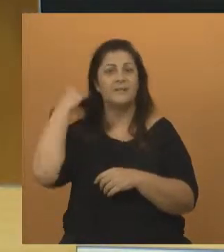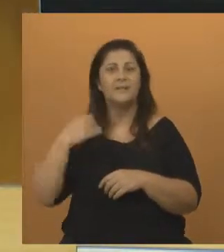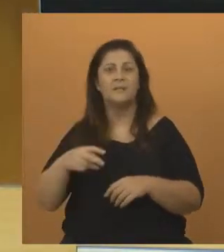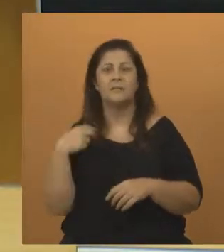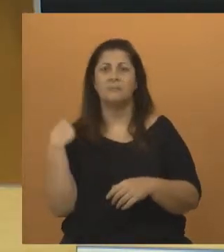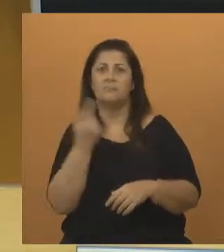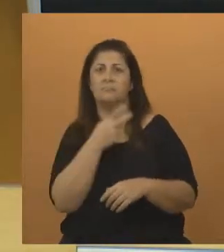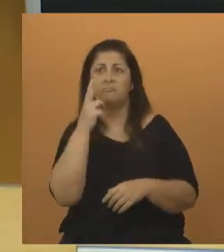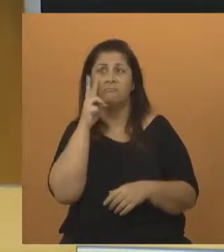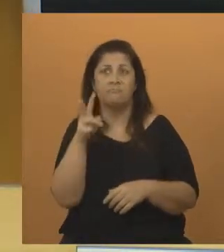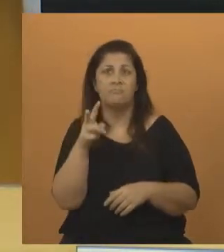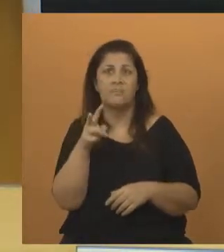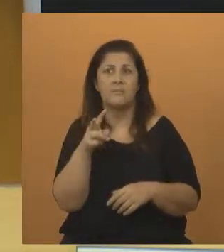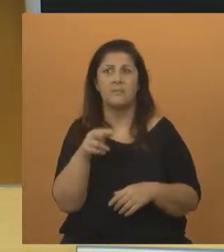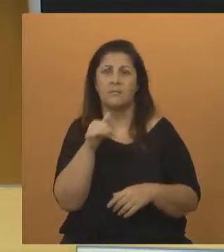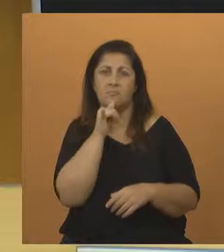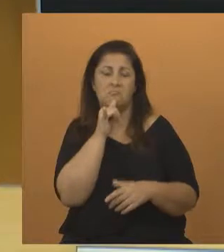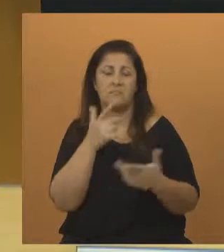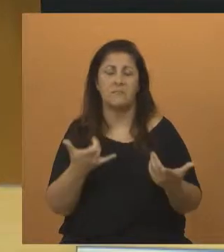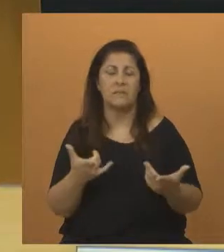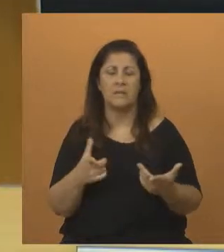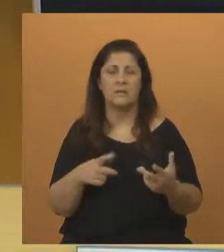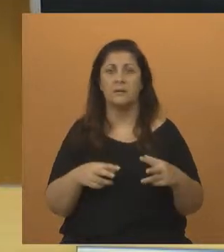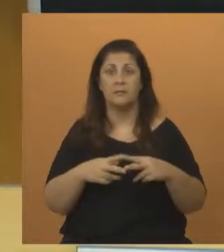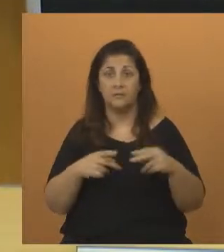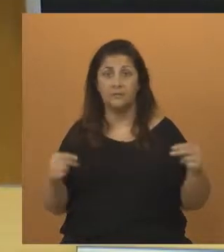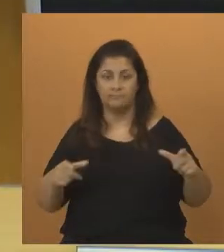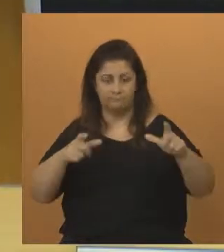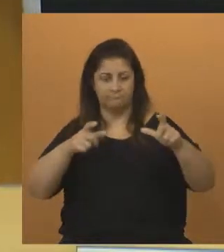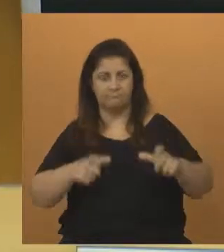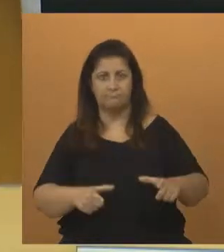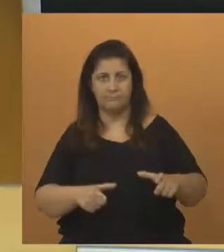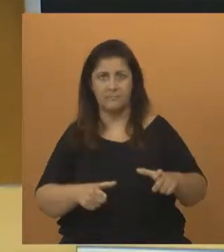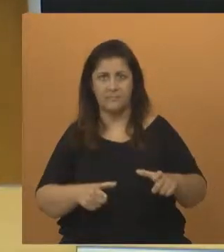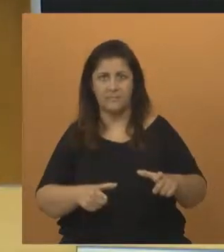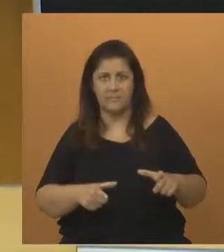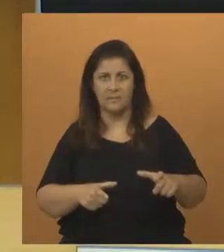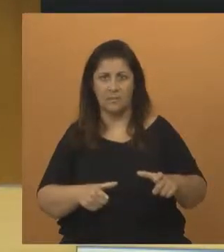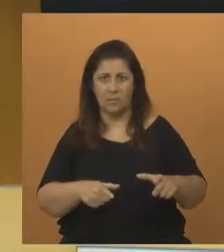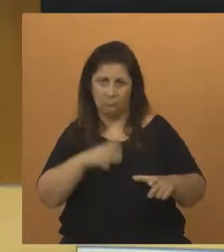por exemplo, tem coisas que o espaço público,